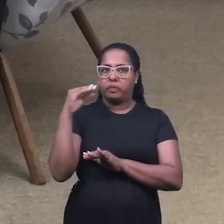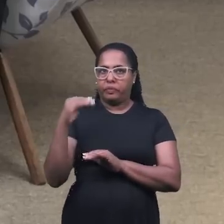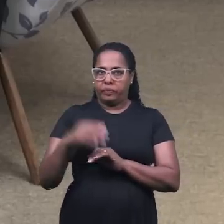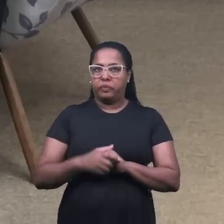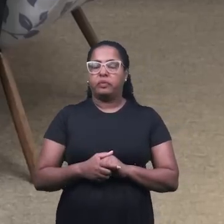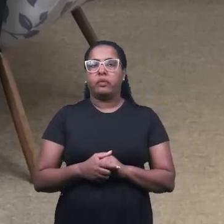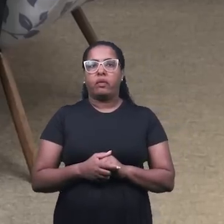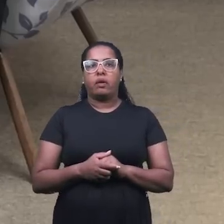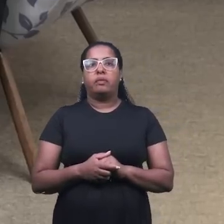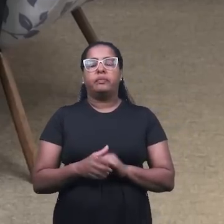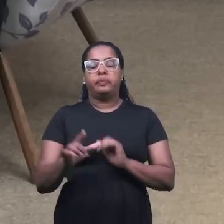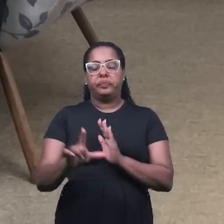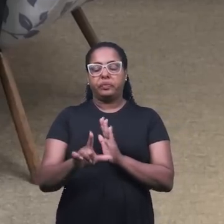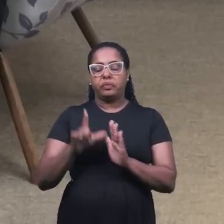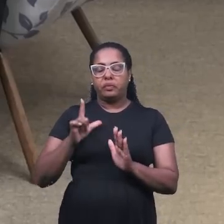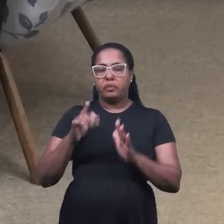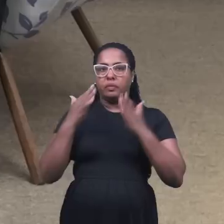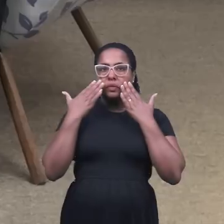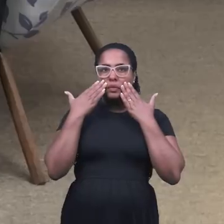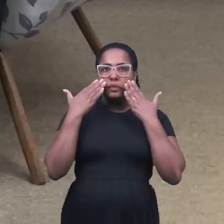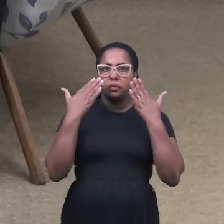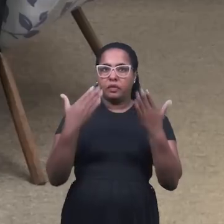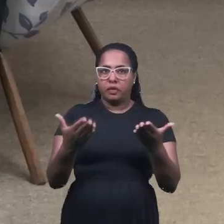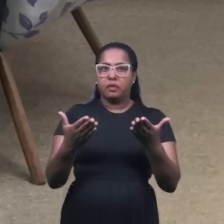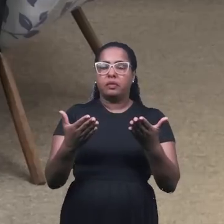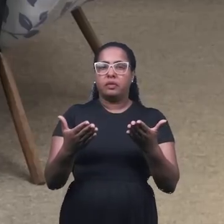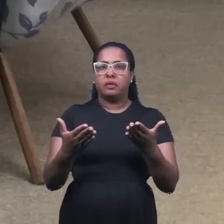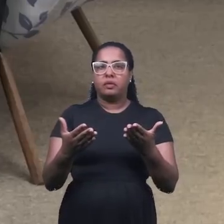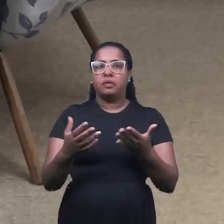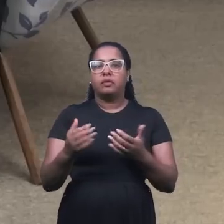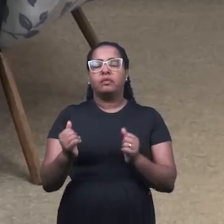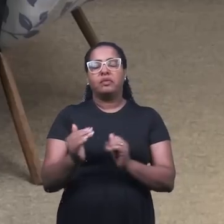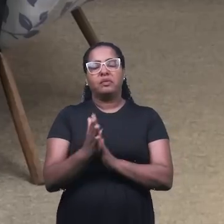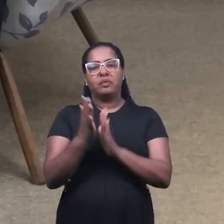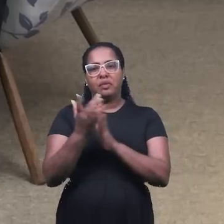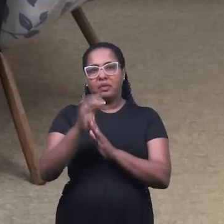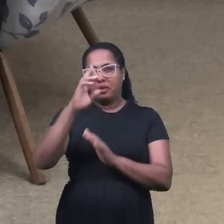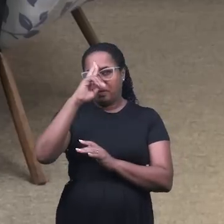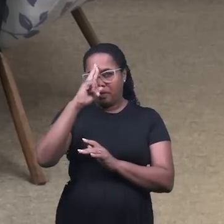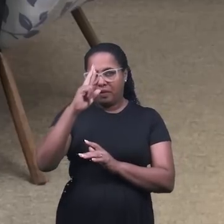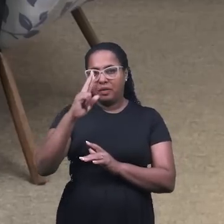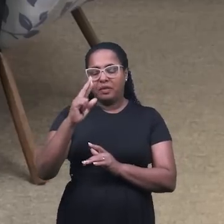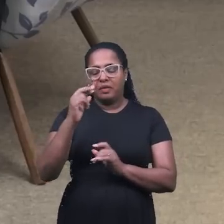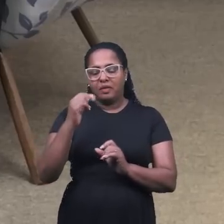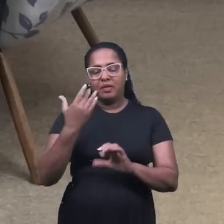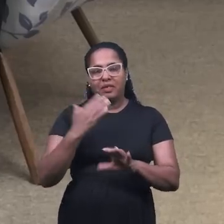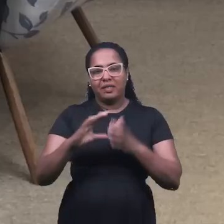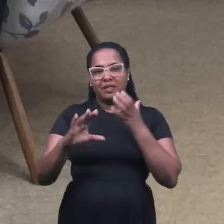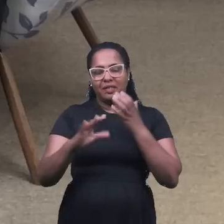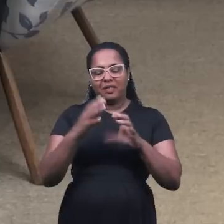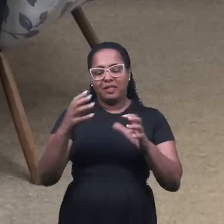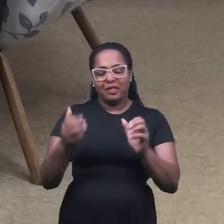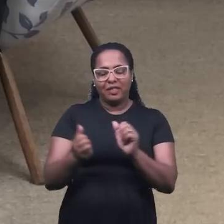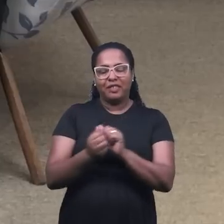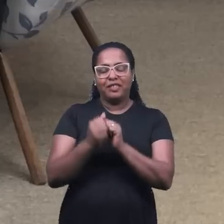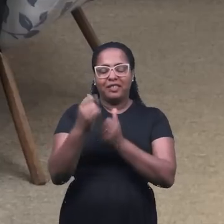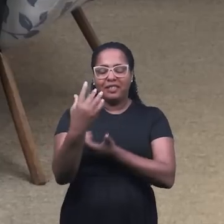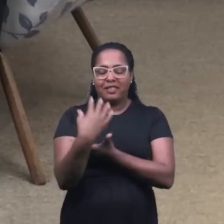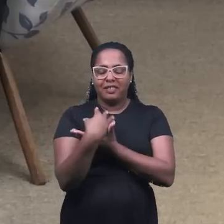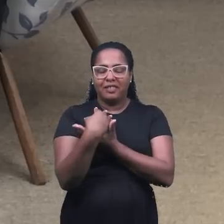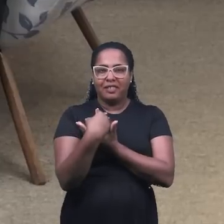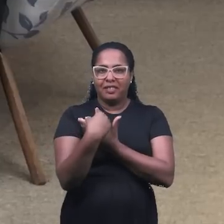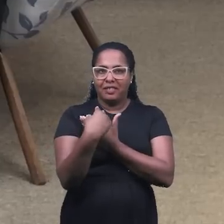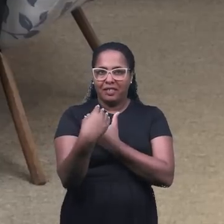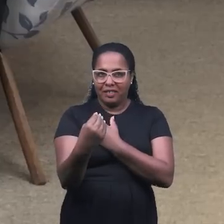intermediários e adolescentes. Então, antes de apresentarmos a pergunta, vamos louvar o Senhor. Cante junto com a projeção que vai